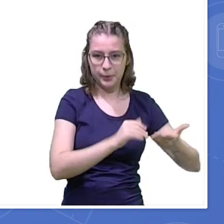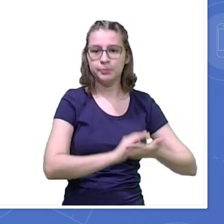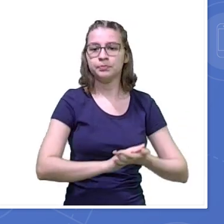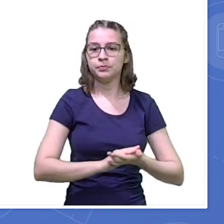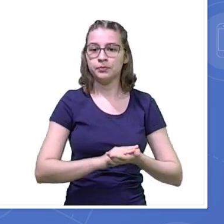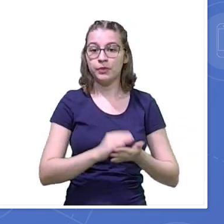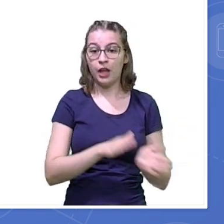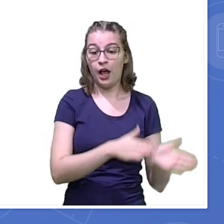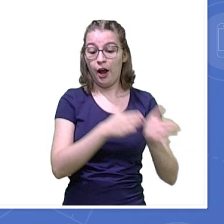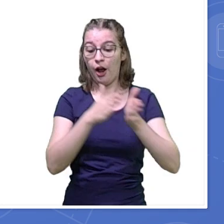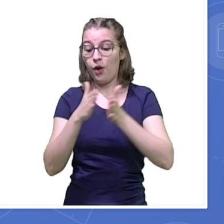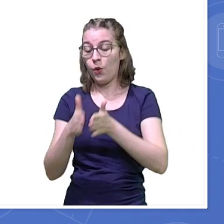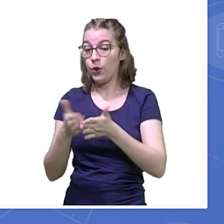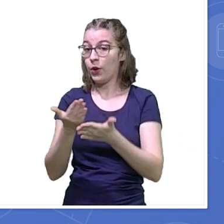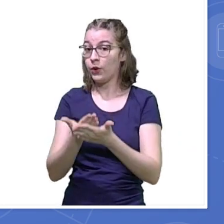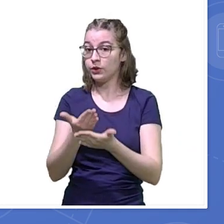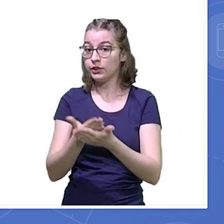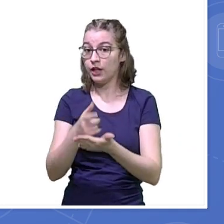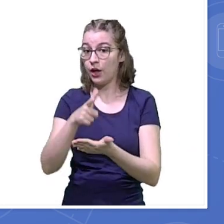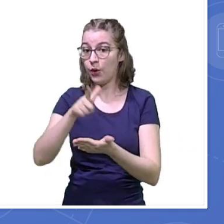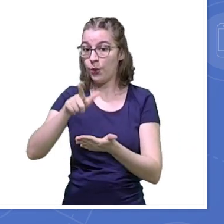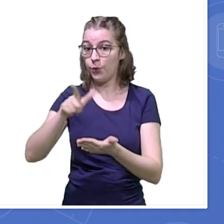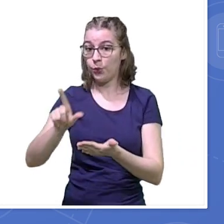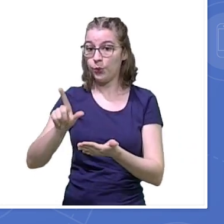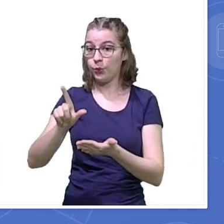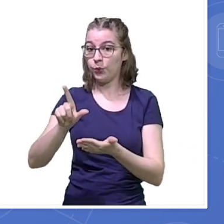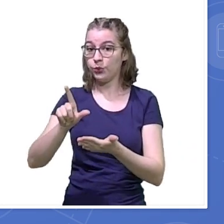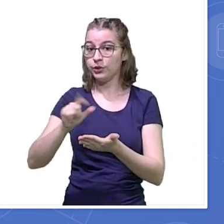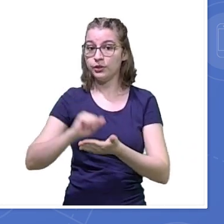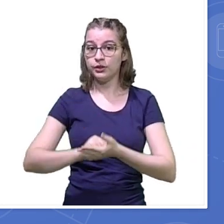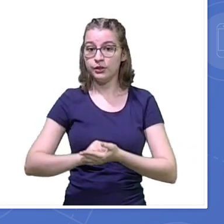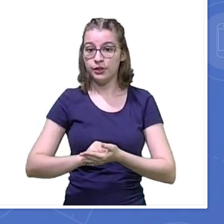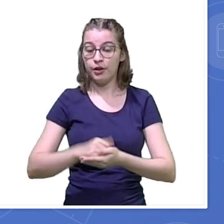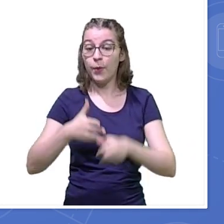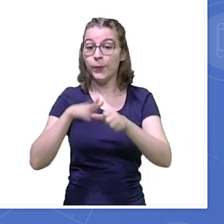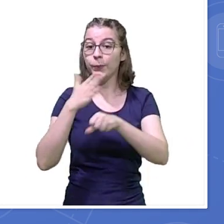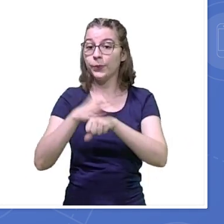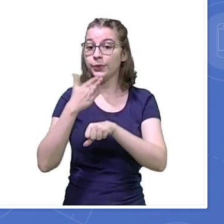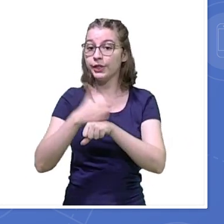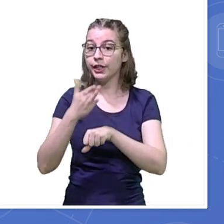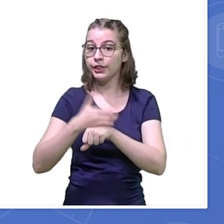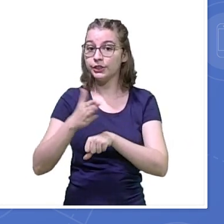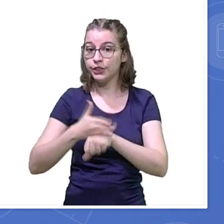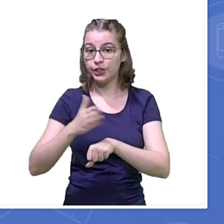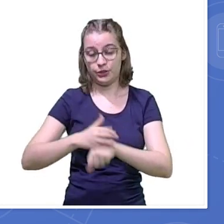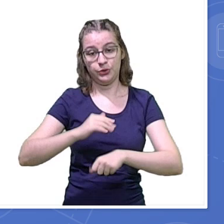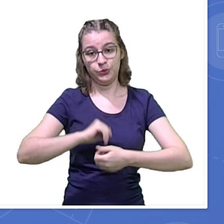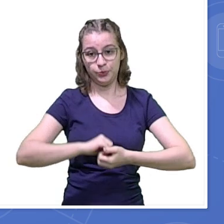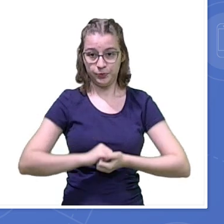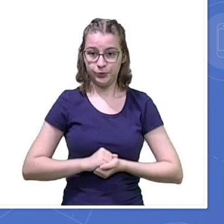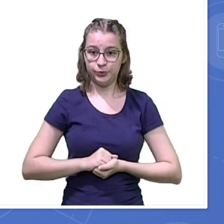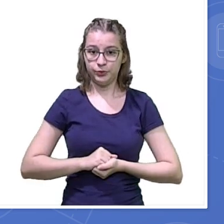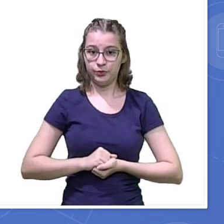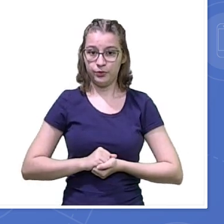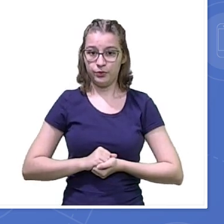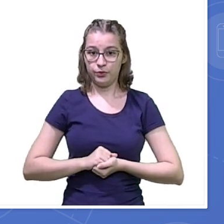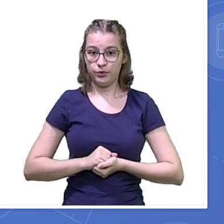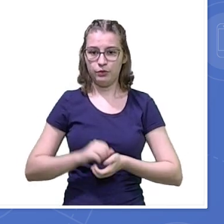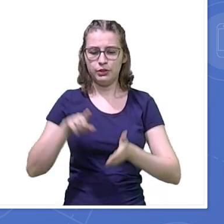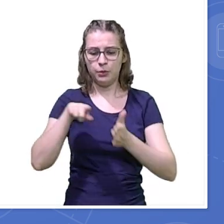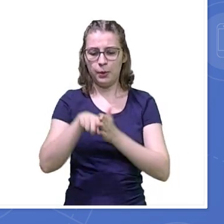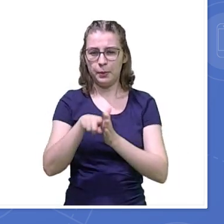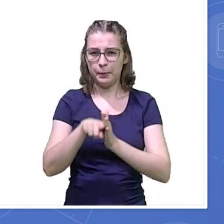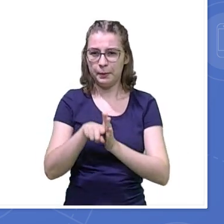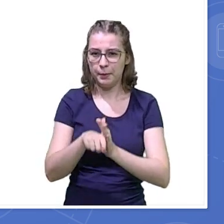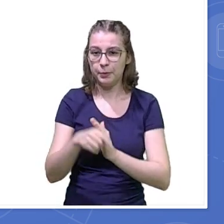aula seguinte, ela sempre, no outro dia, ela sempre vai ser o praticando, né? Ela onde temos aí a questão,